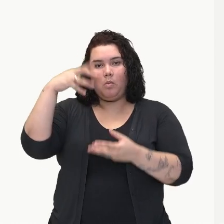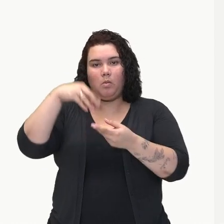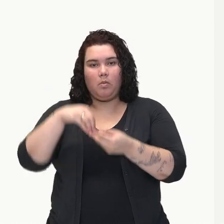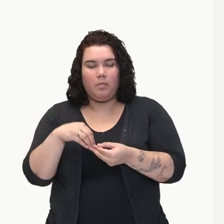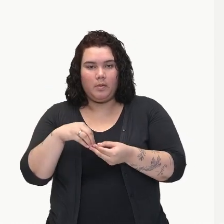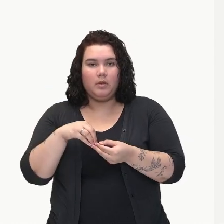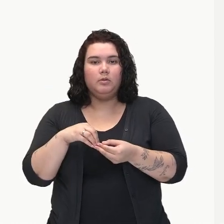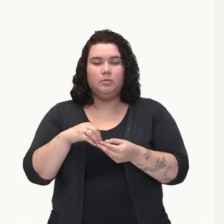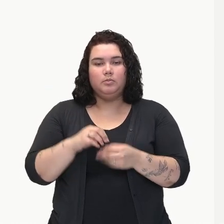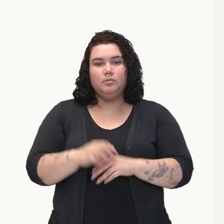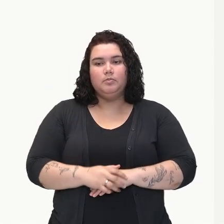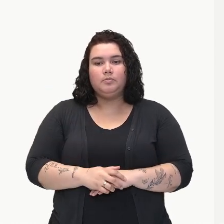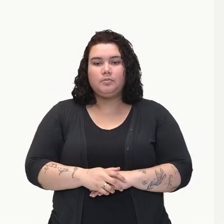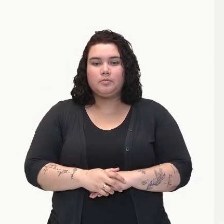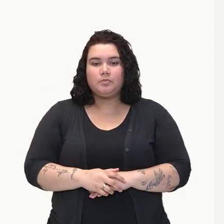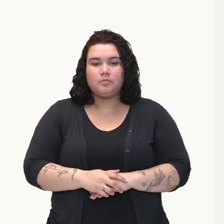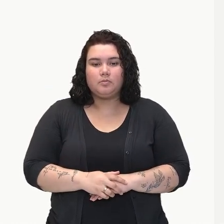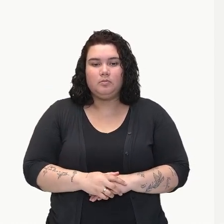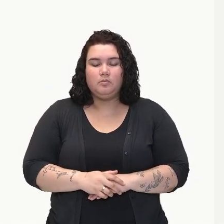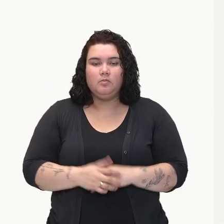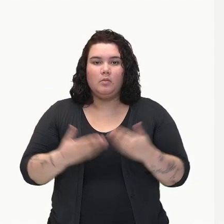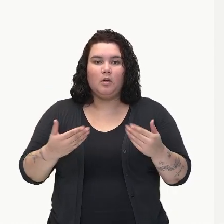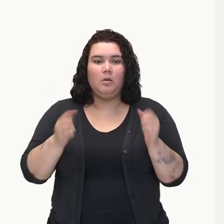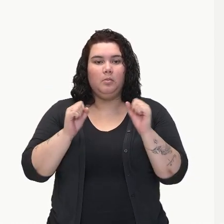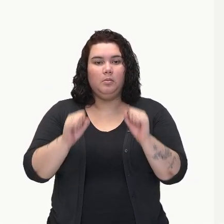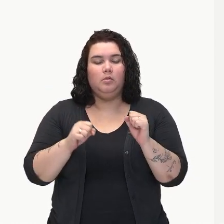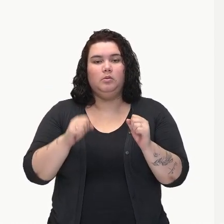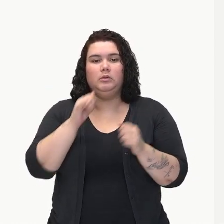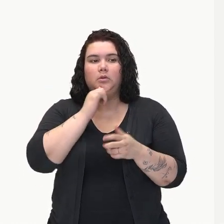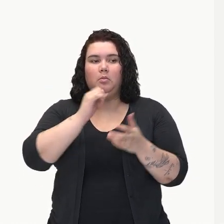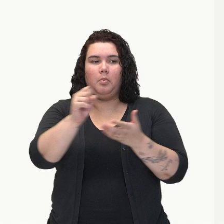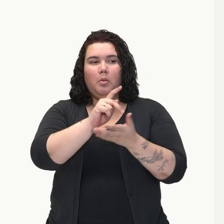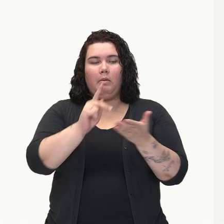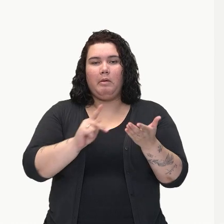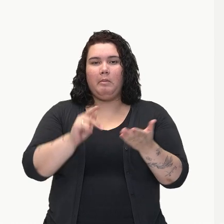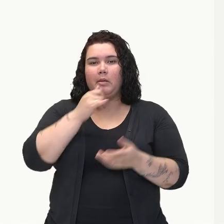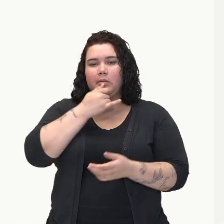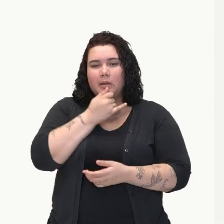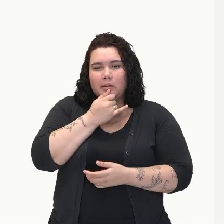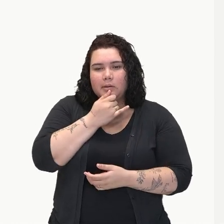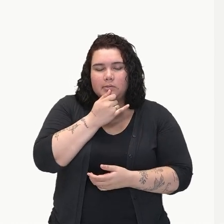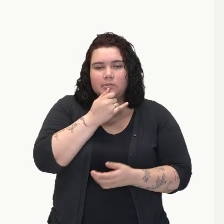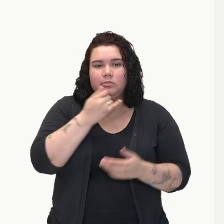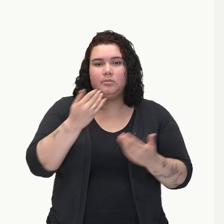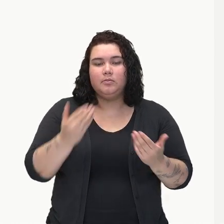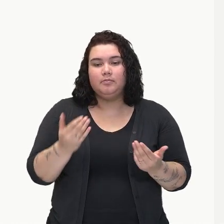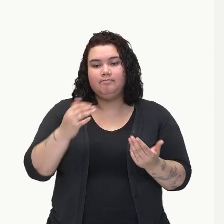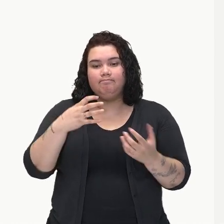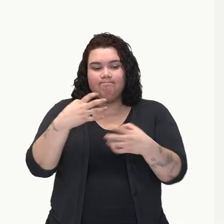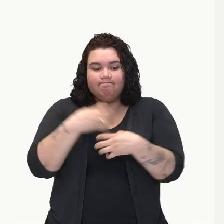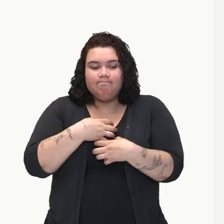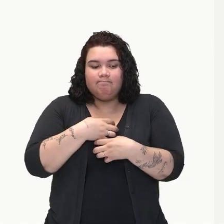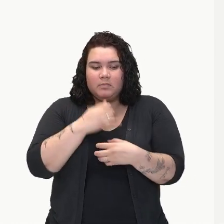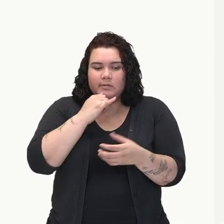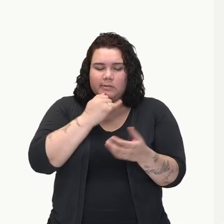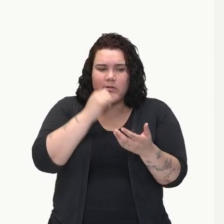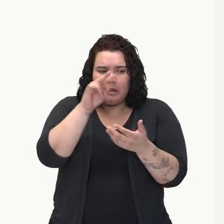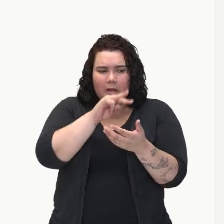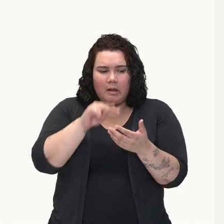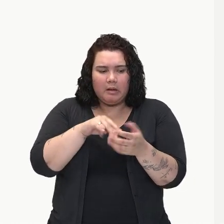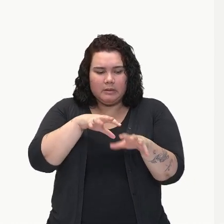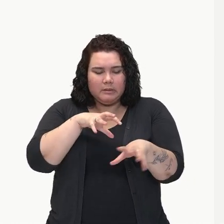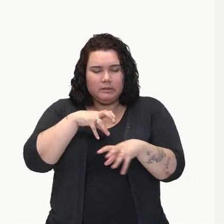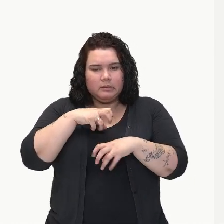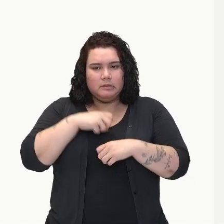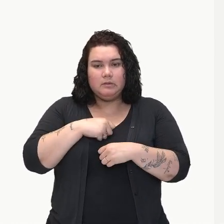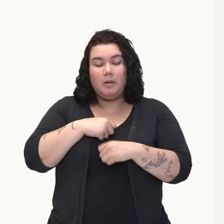mundo. Você pode ler um poema triste em algum momento, você pode sentir a tristeza que ele transmitiu, mas você pode